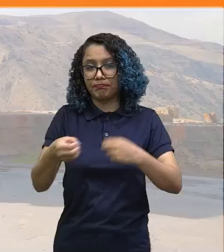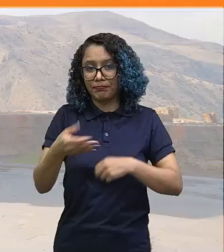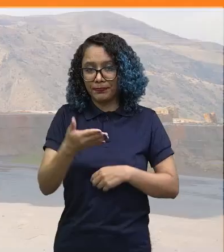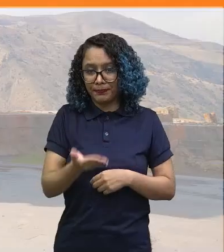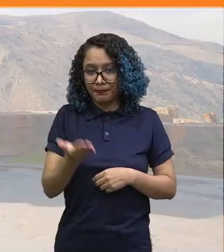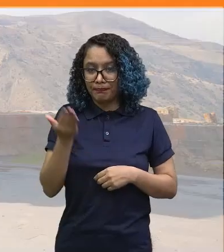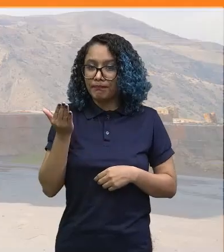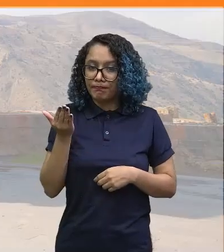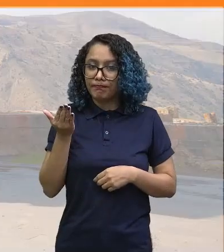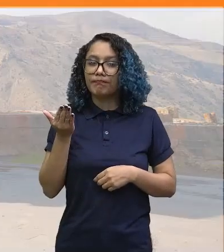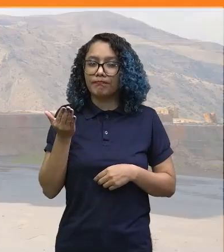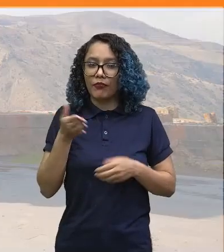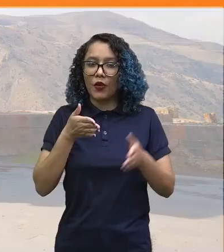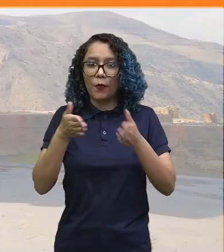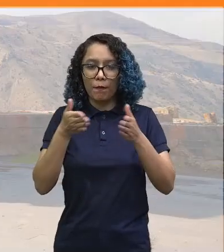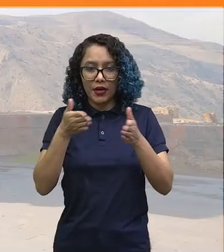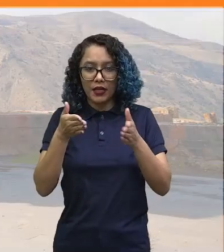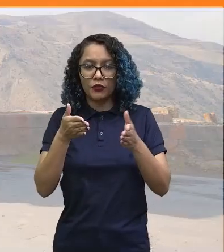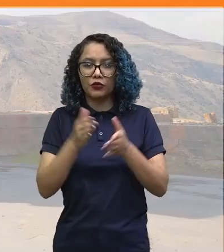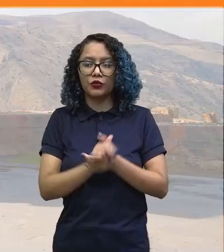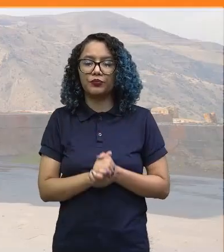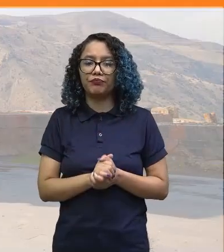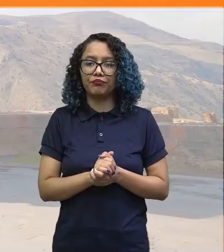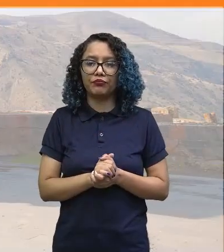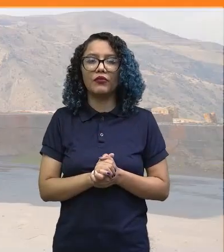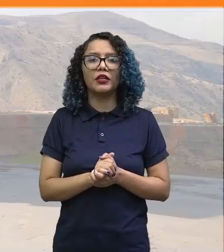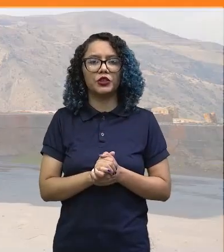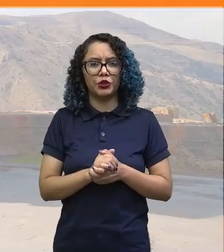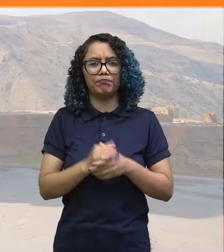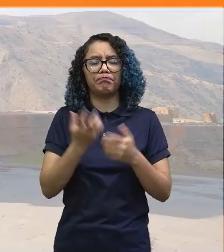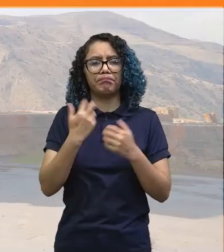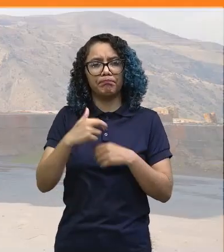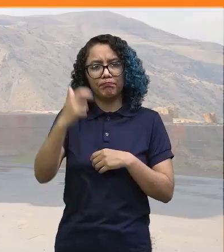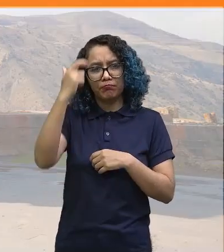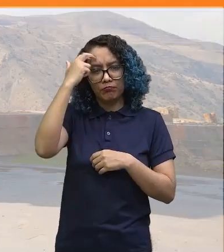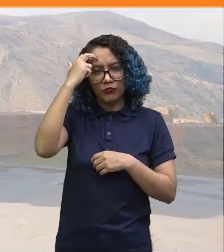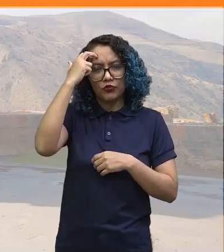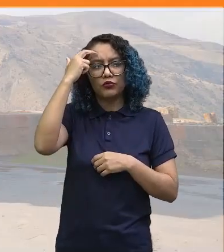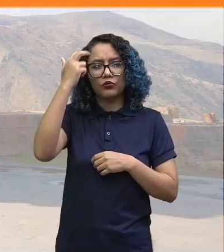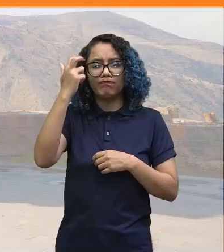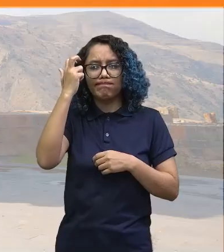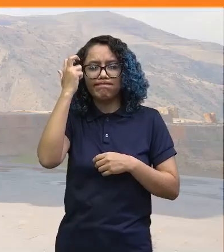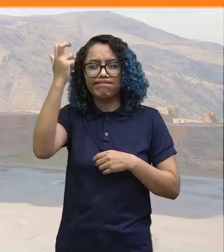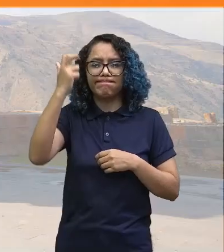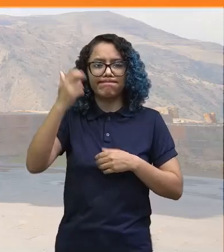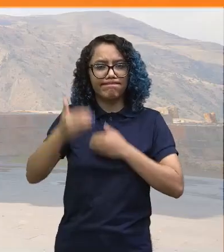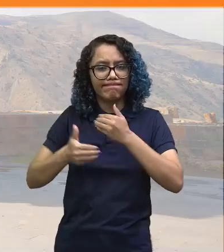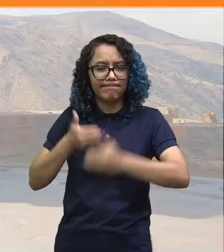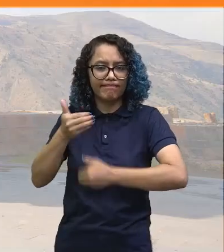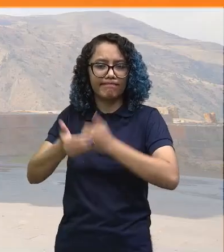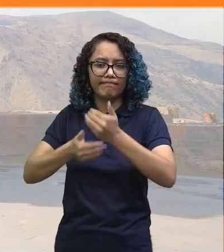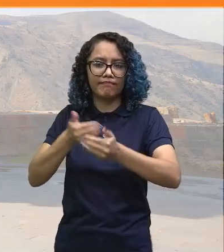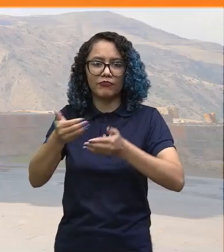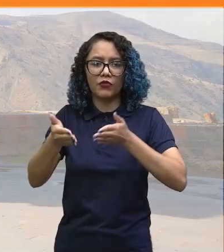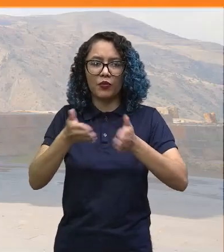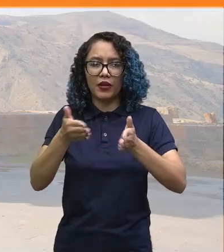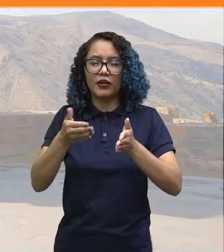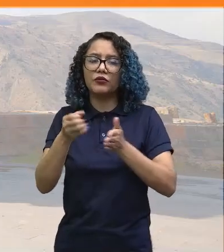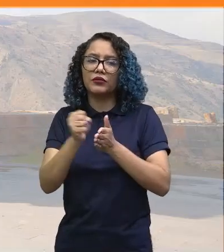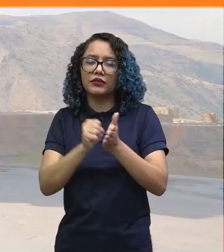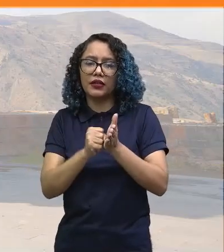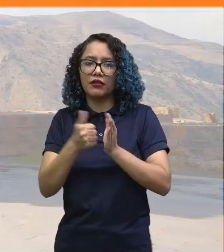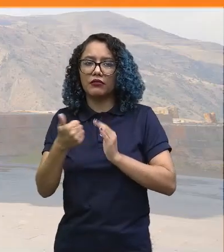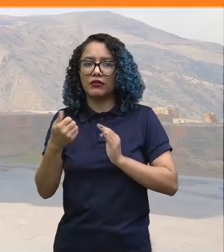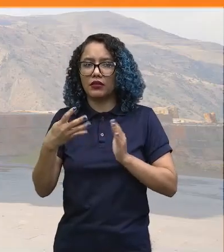Renascimento, que foi um período de grande efervescência cultural e intelectual que ocorreu entre os séculos